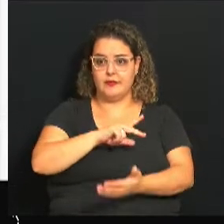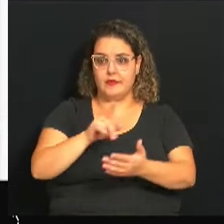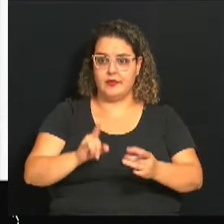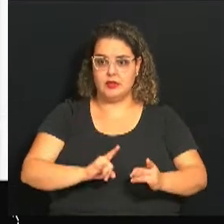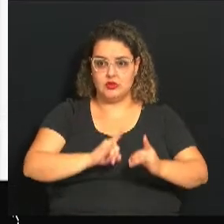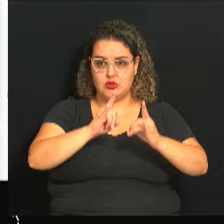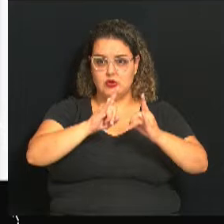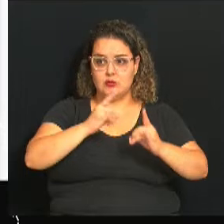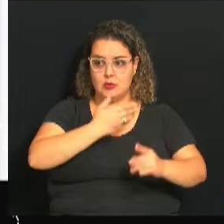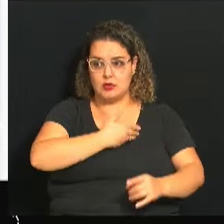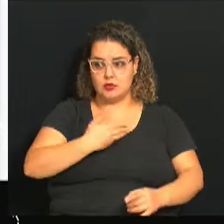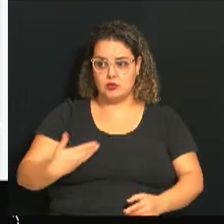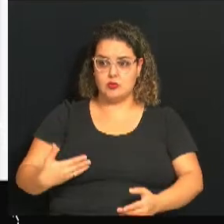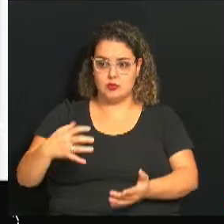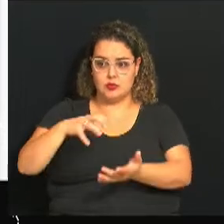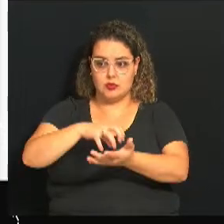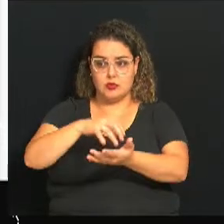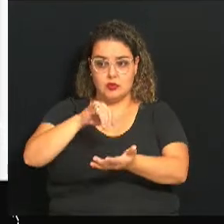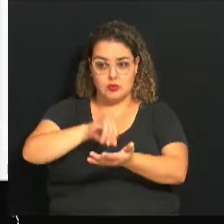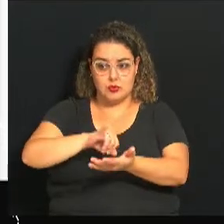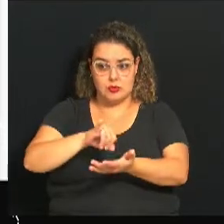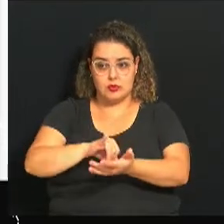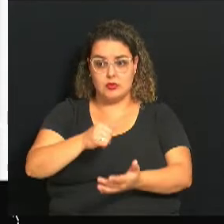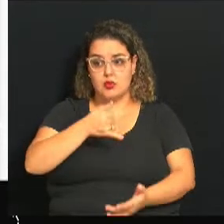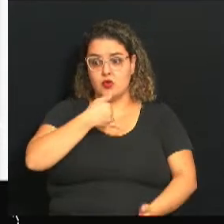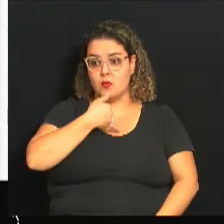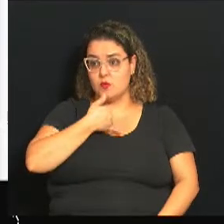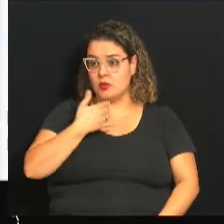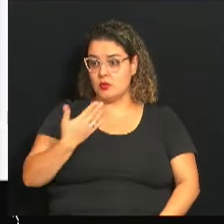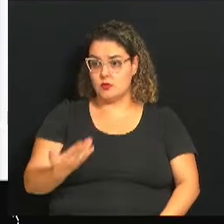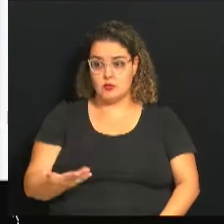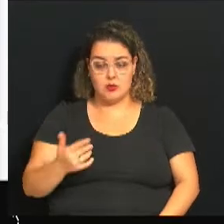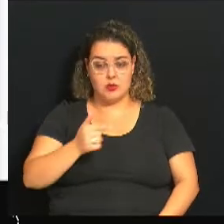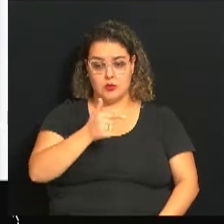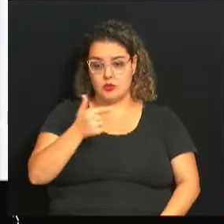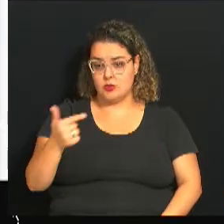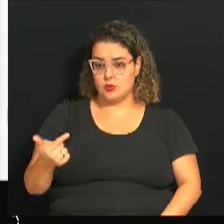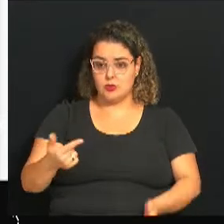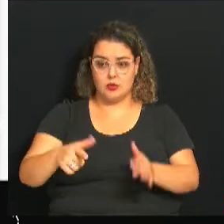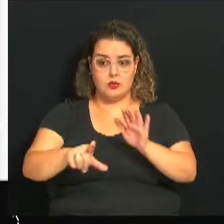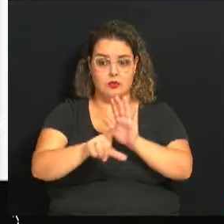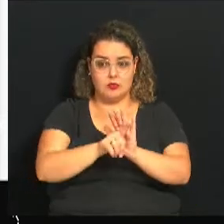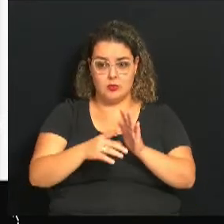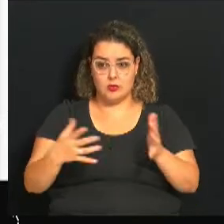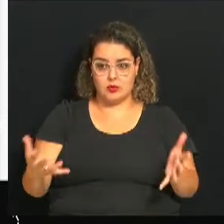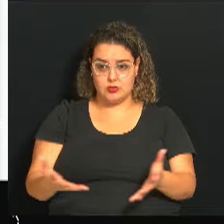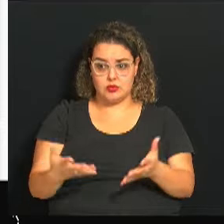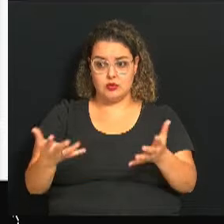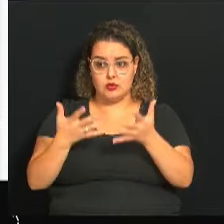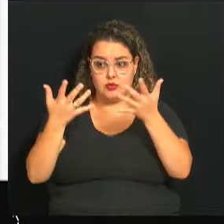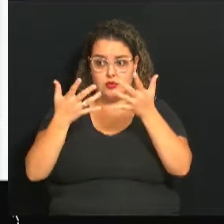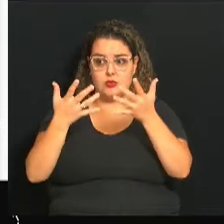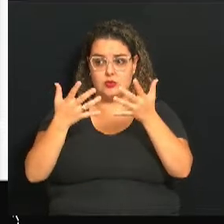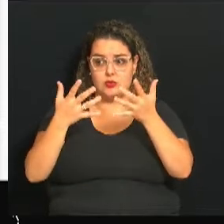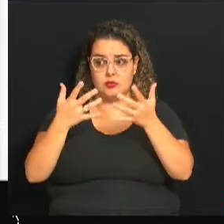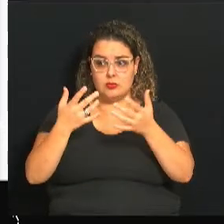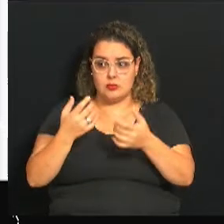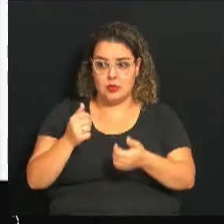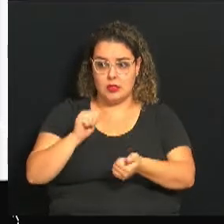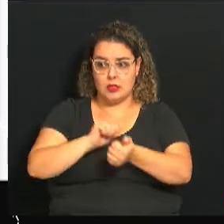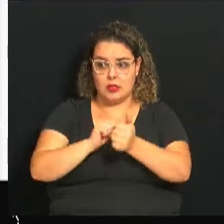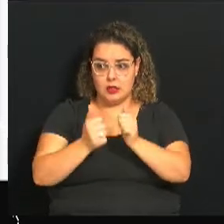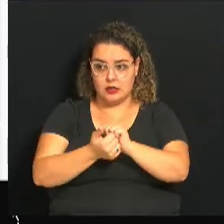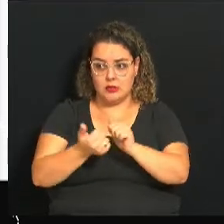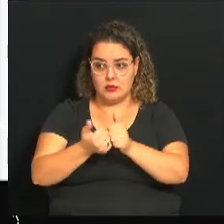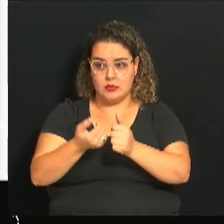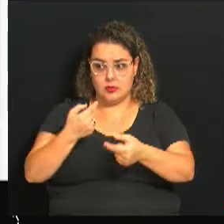na região central. Infelizmente, nós não temos ainda uma lei de incentivo à recuperação